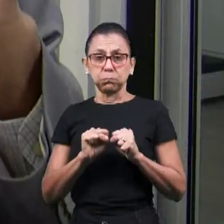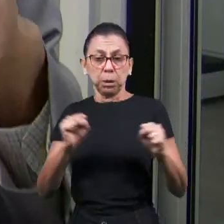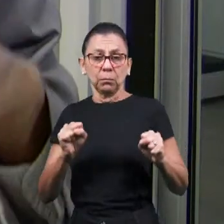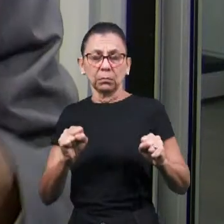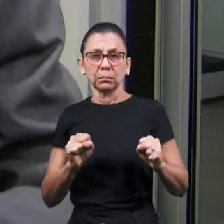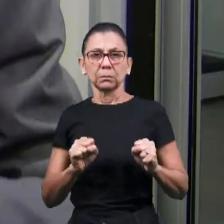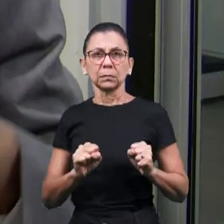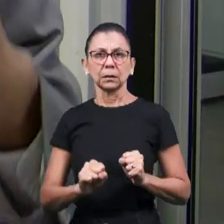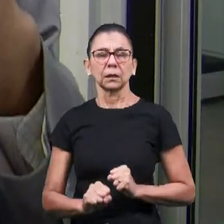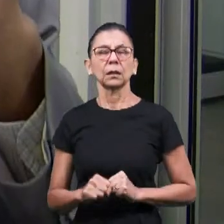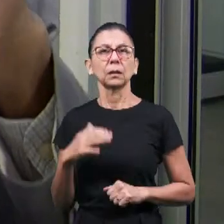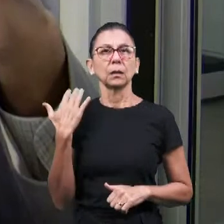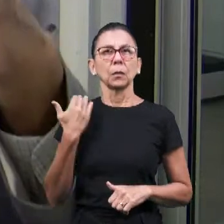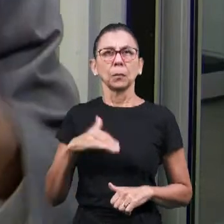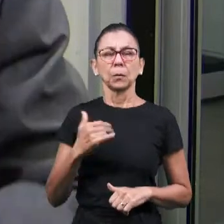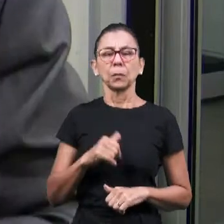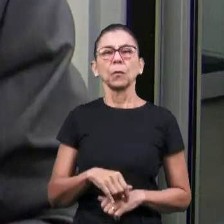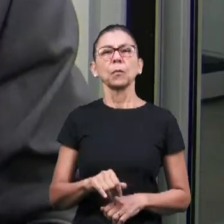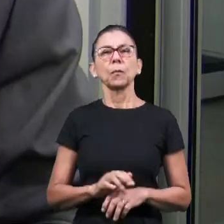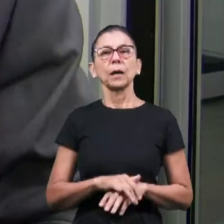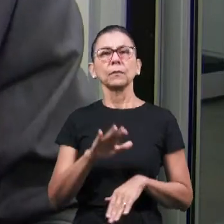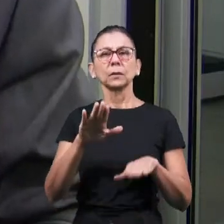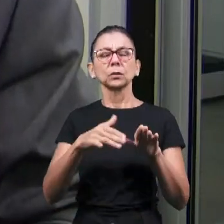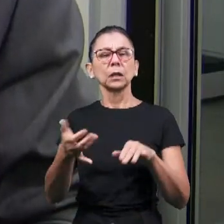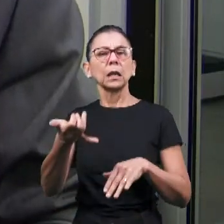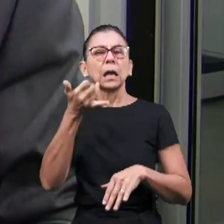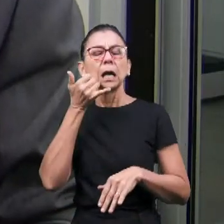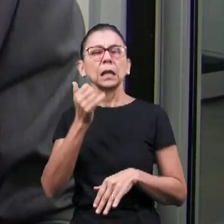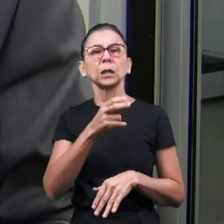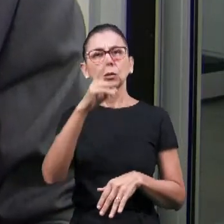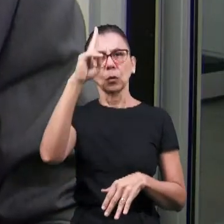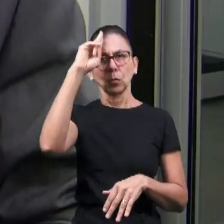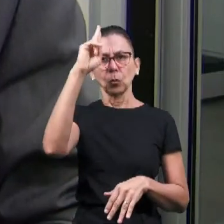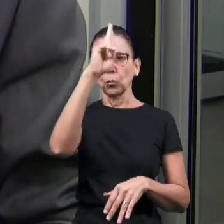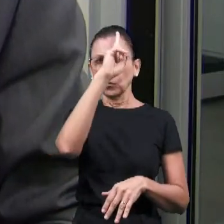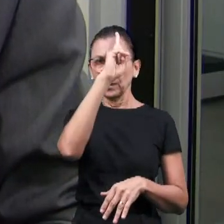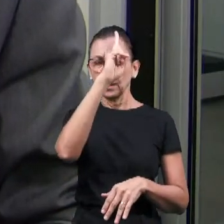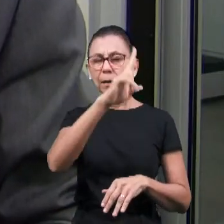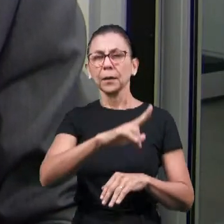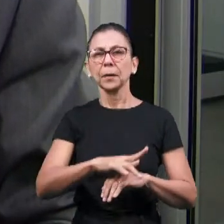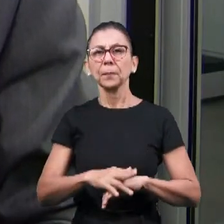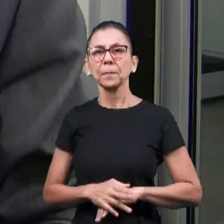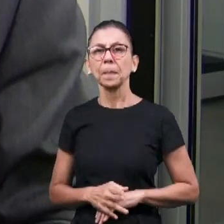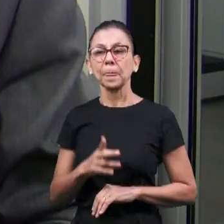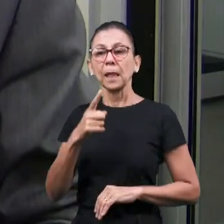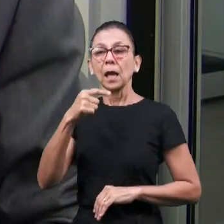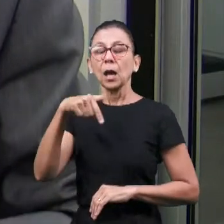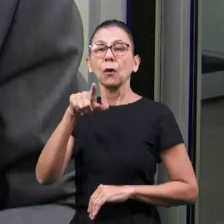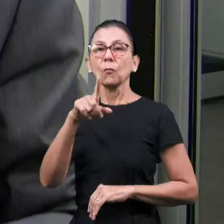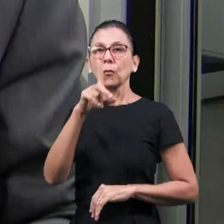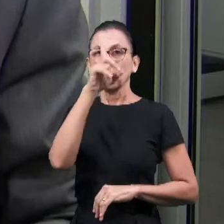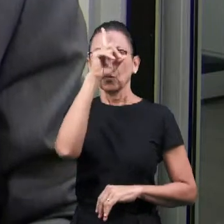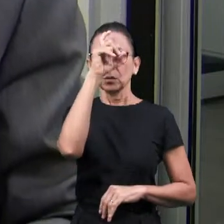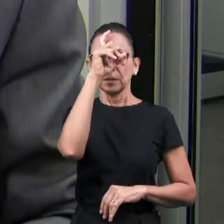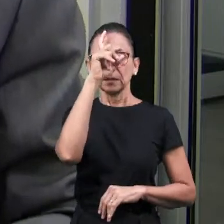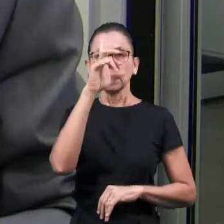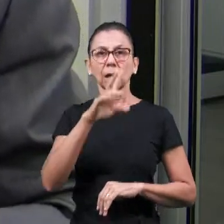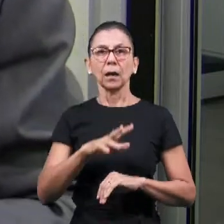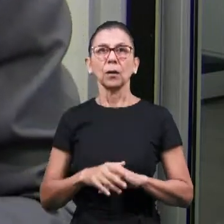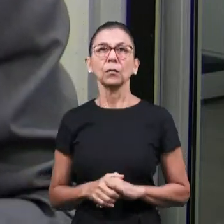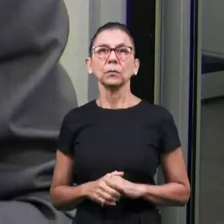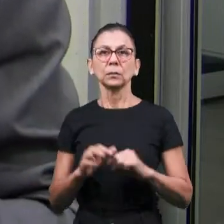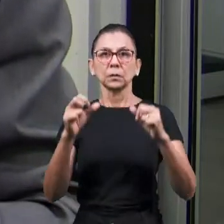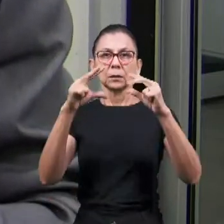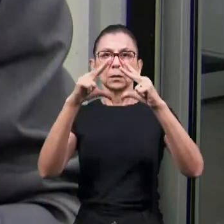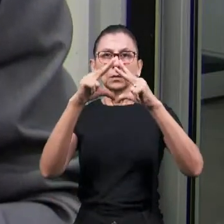Uber, vamos pra Unimed. Quando chegamos lá, eu deitei. Eu apaguei lá na